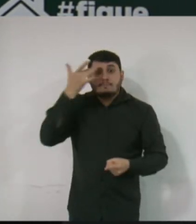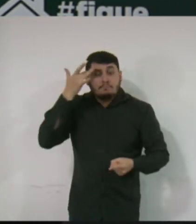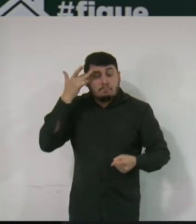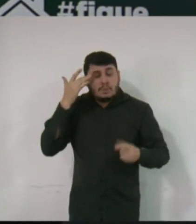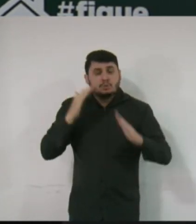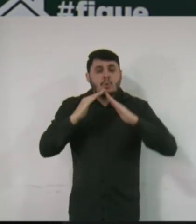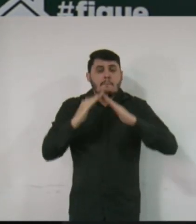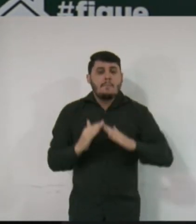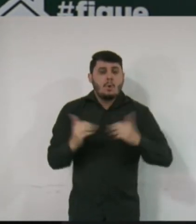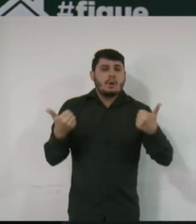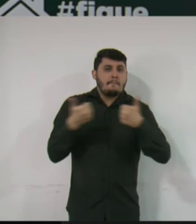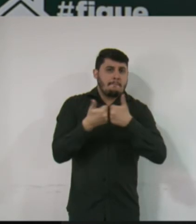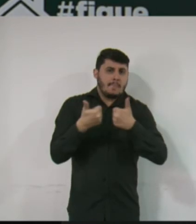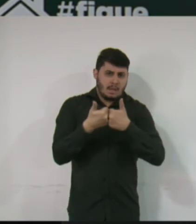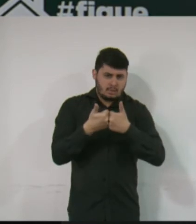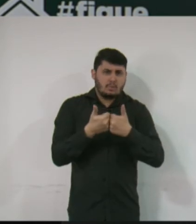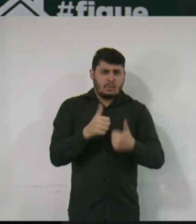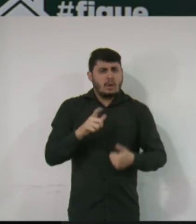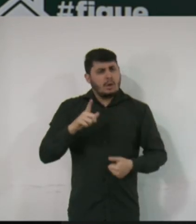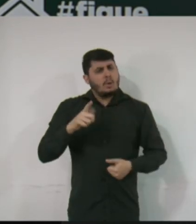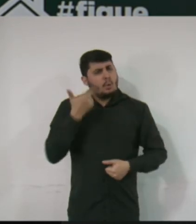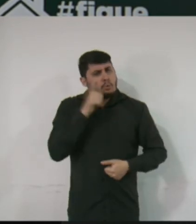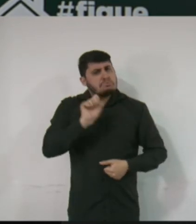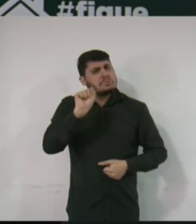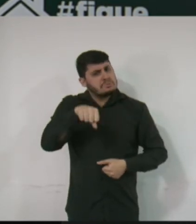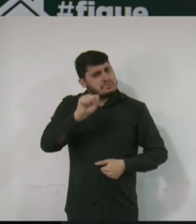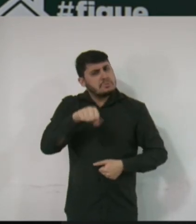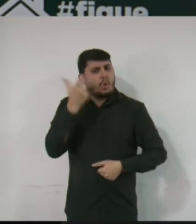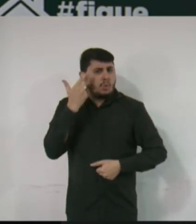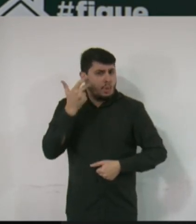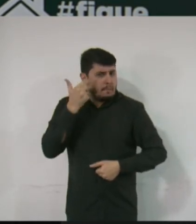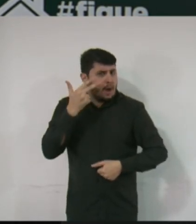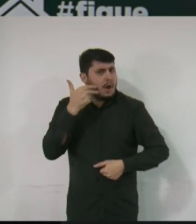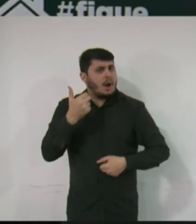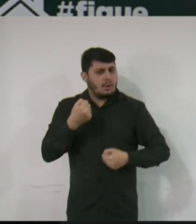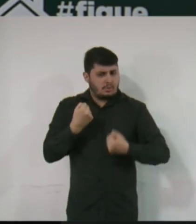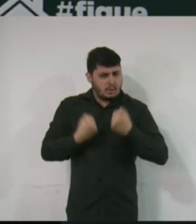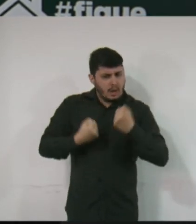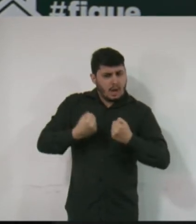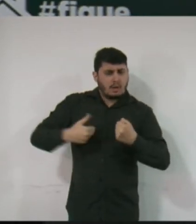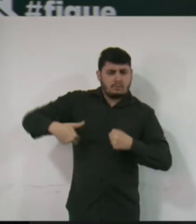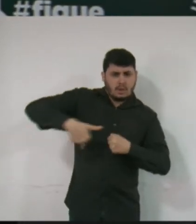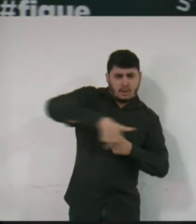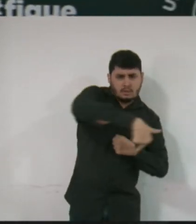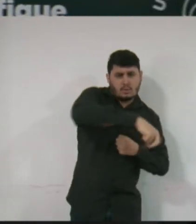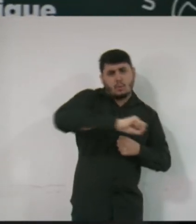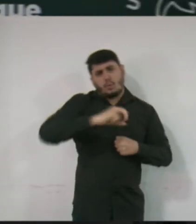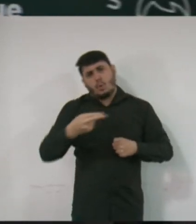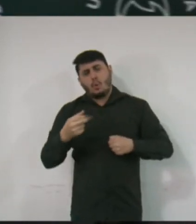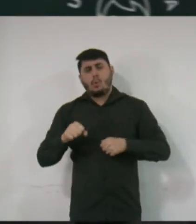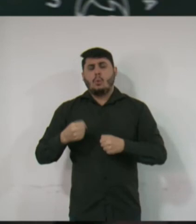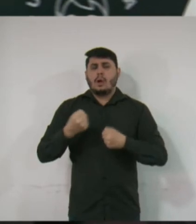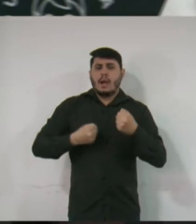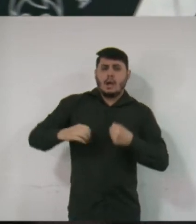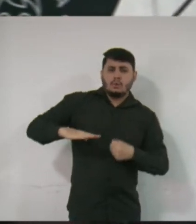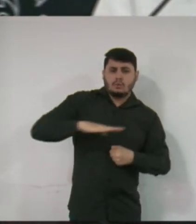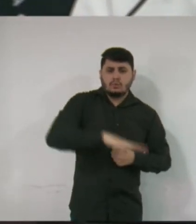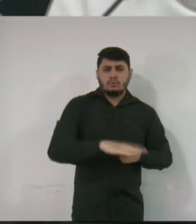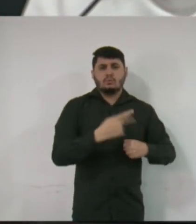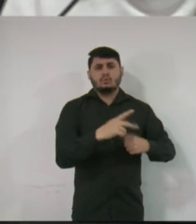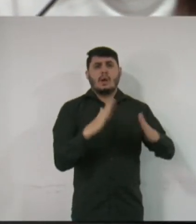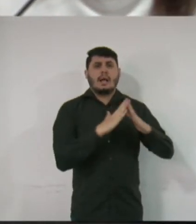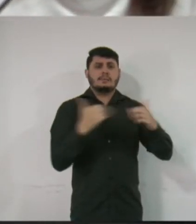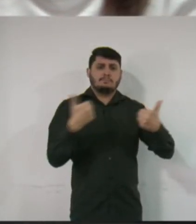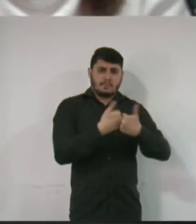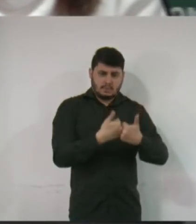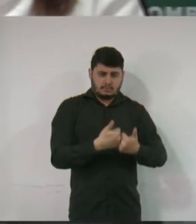Parque 18, elas conseguem sim seguir para suas respectivas residências. Blog do Dilson Oliveira. Referente aos